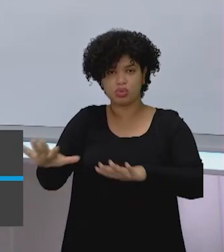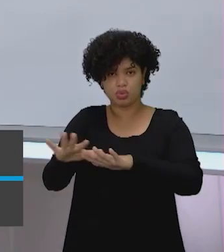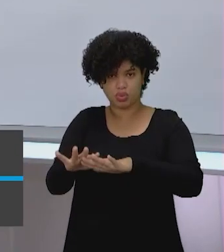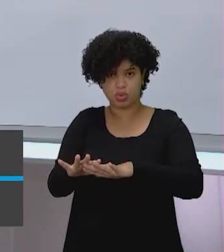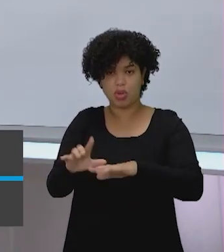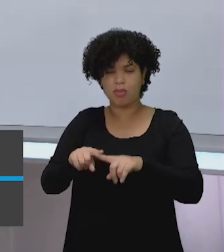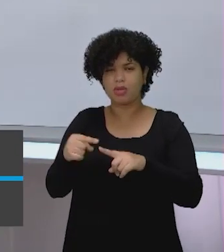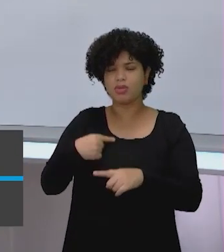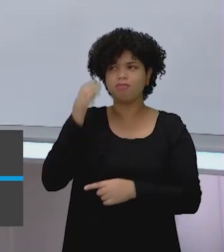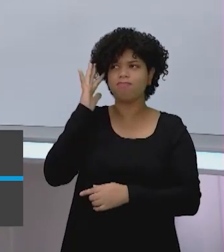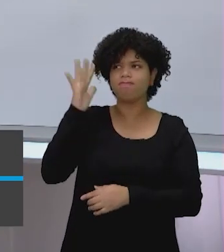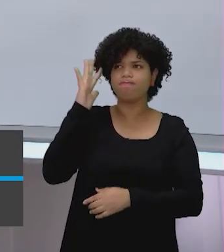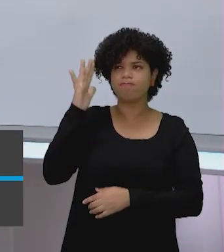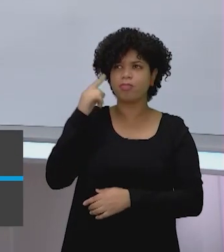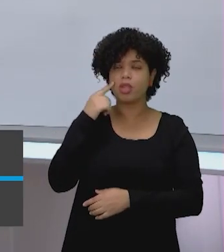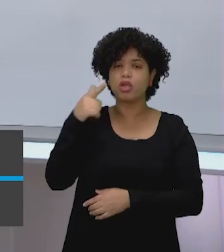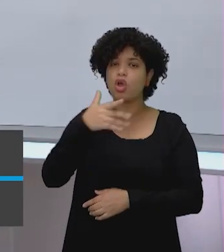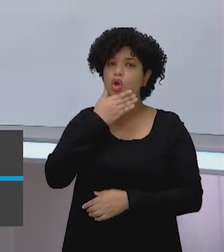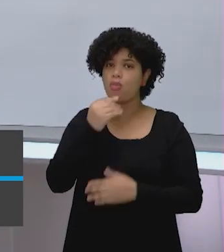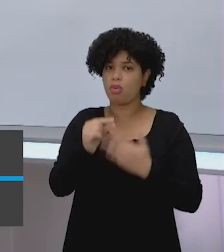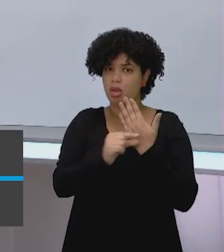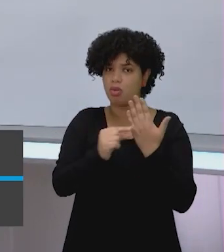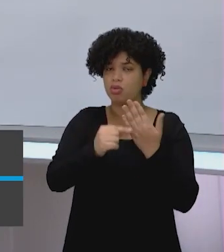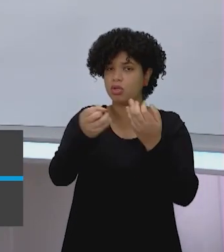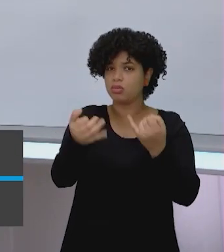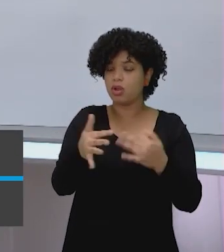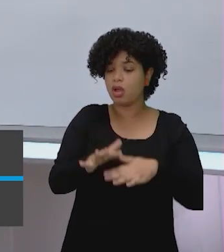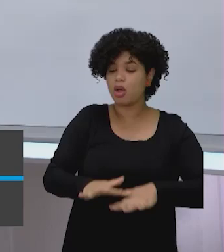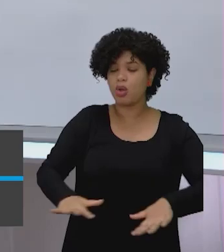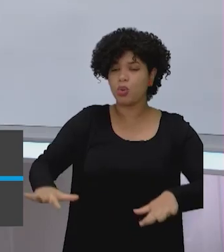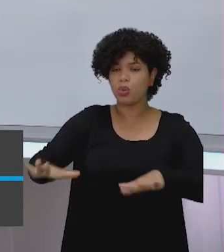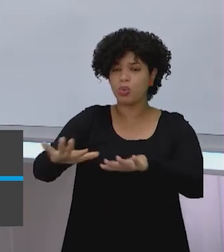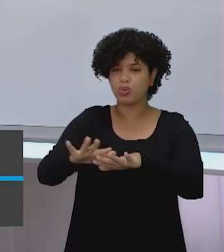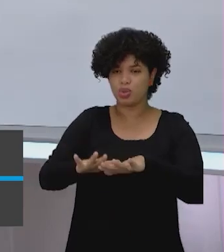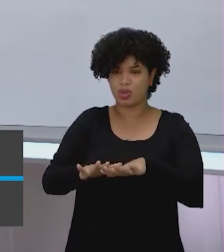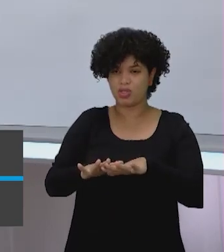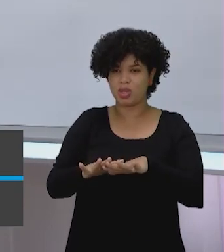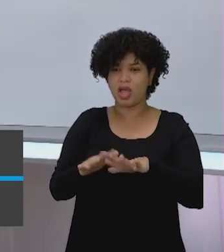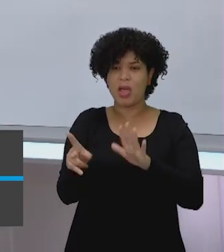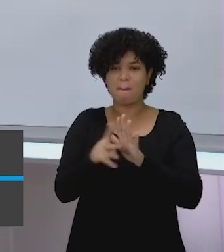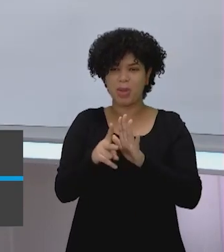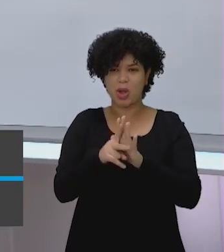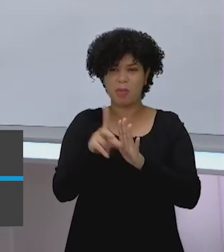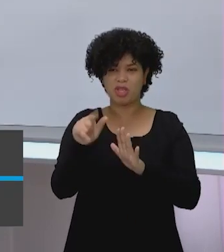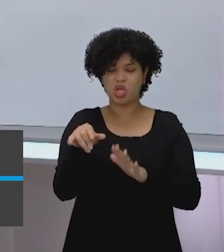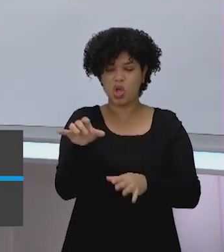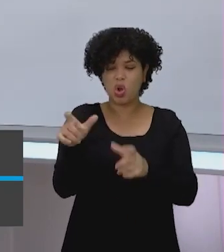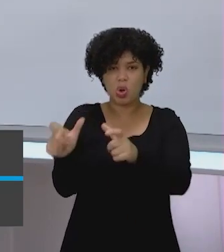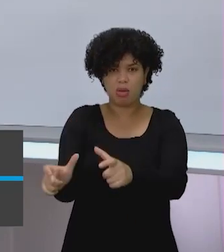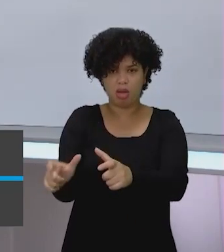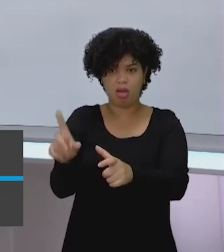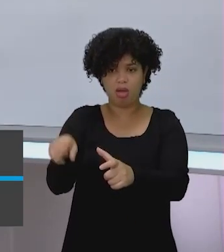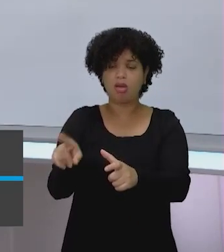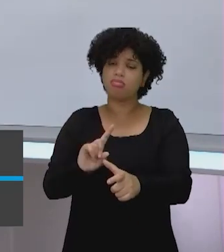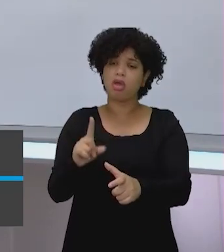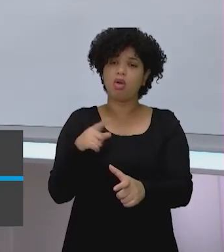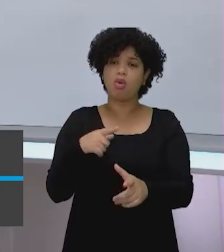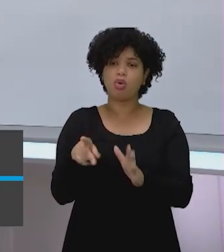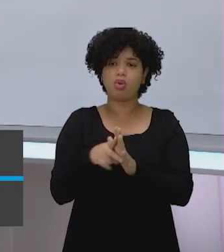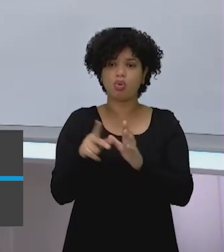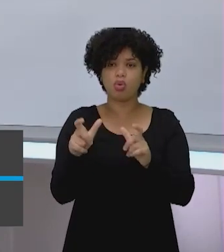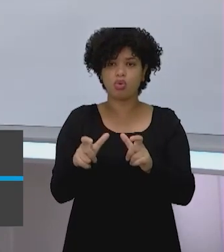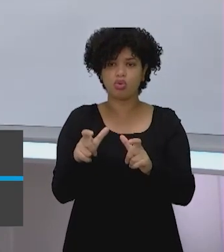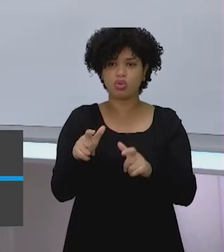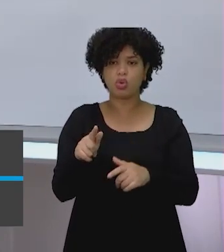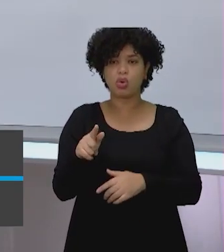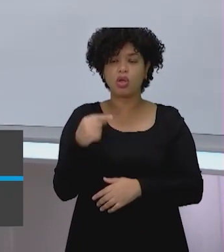ter em mente que quando o Milton Santos ele fala de território, ele não está não falando de espaço. Ele diz assim, olha, o espaço geográfico, a